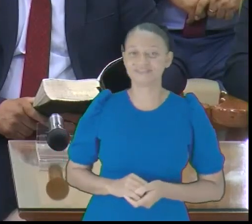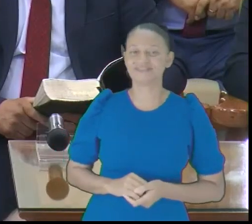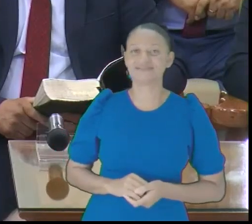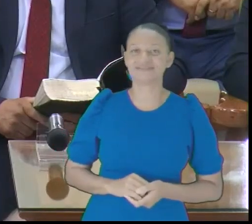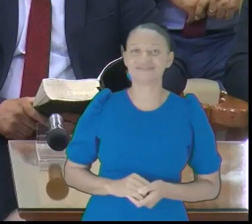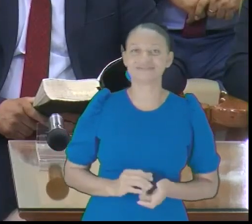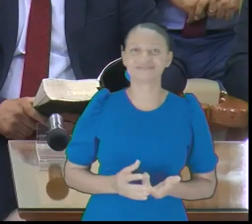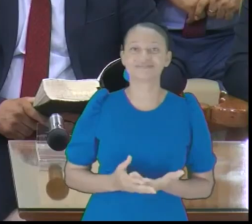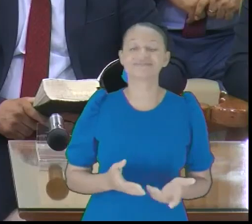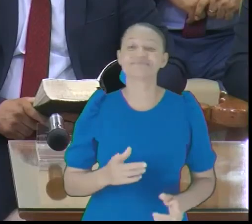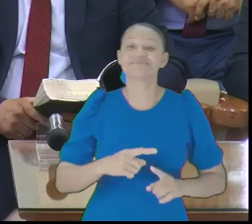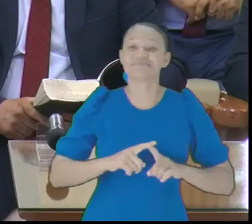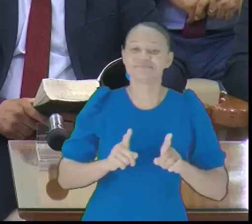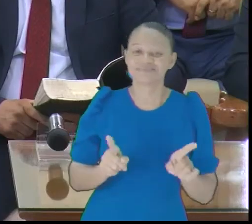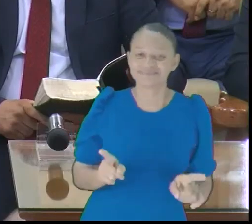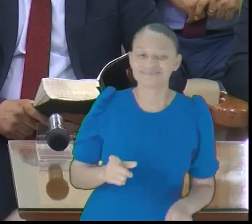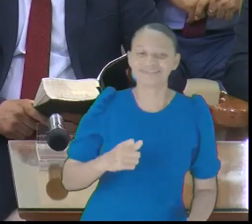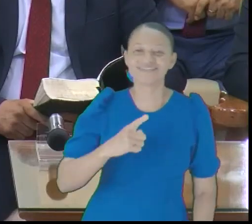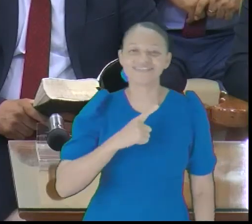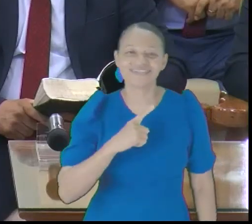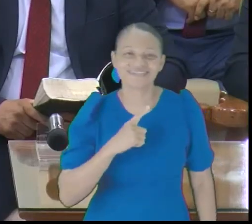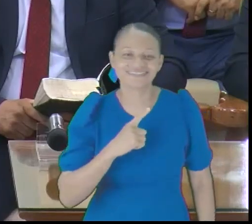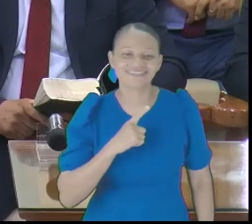Mas havia uma